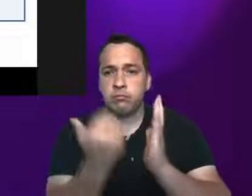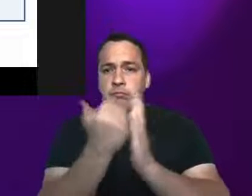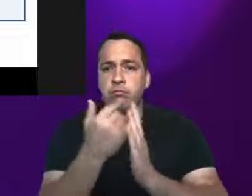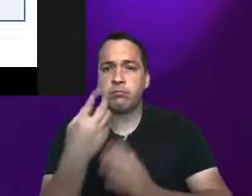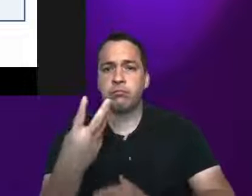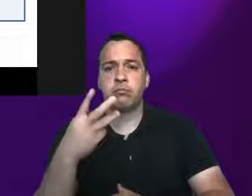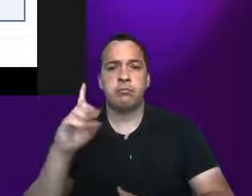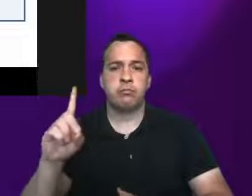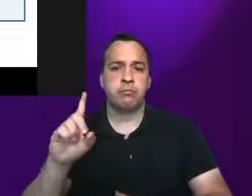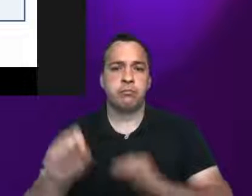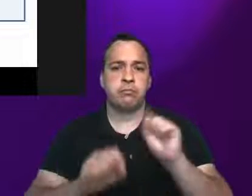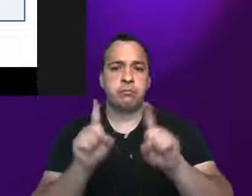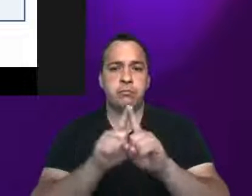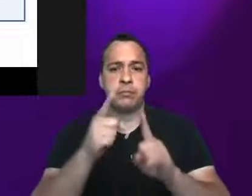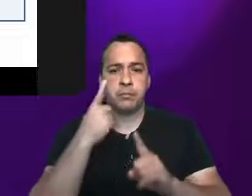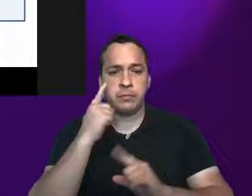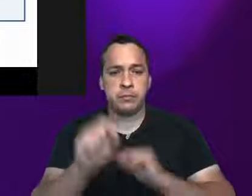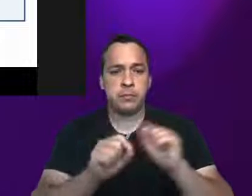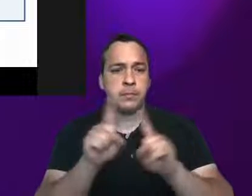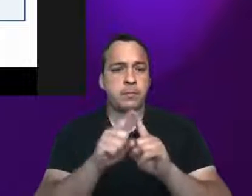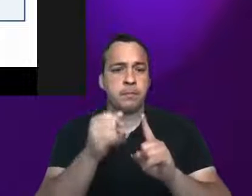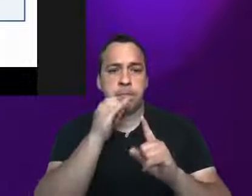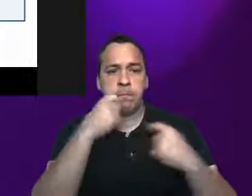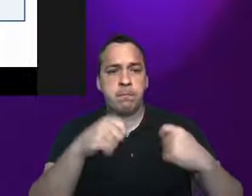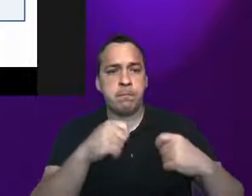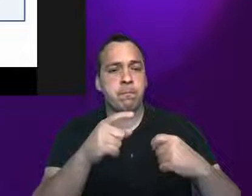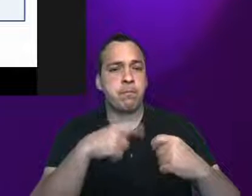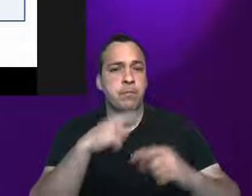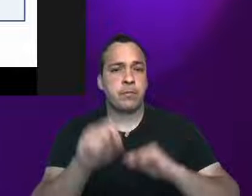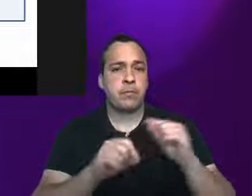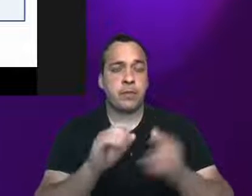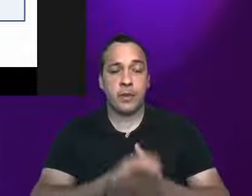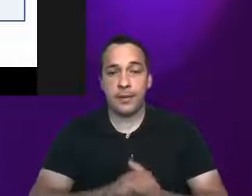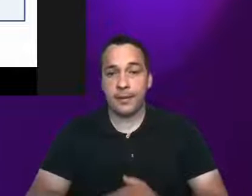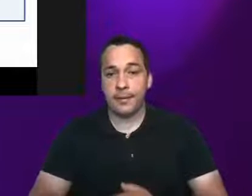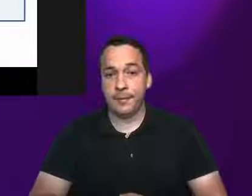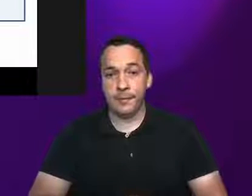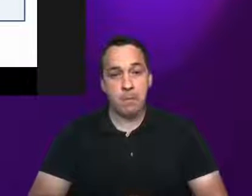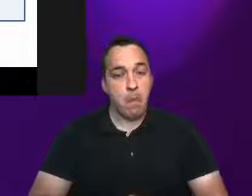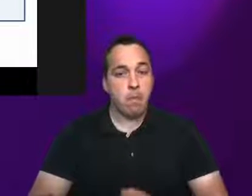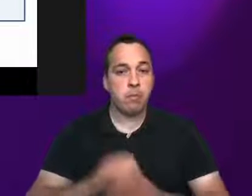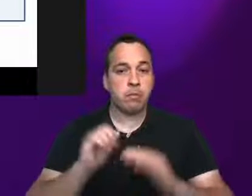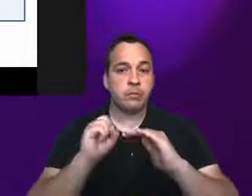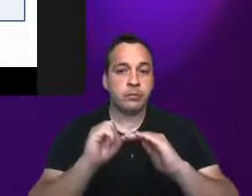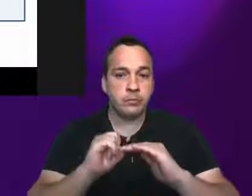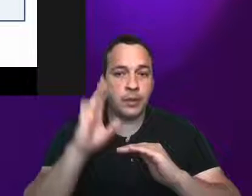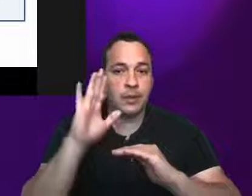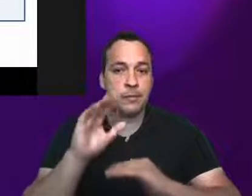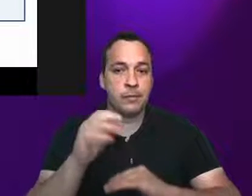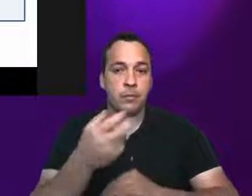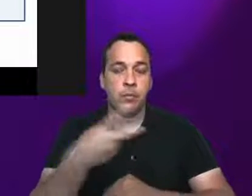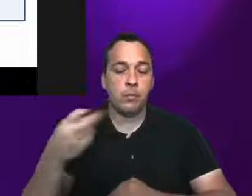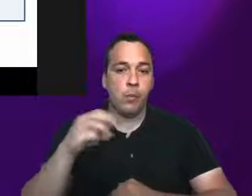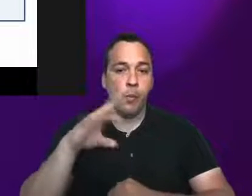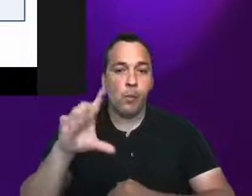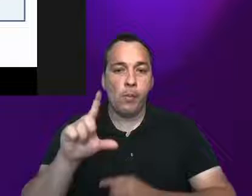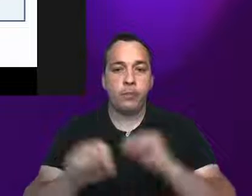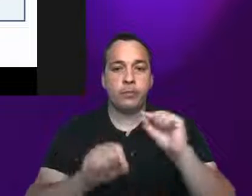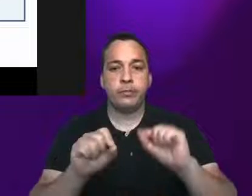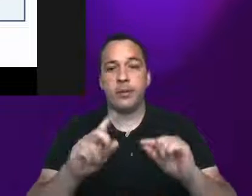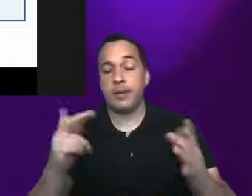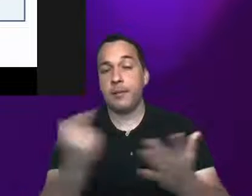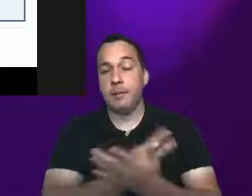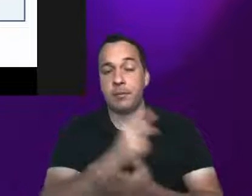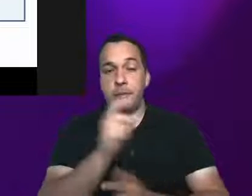3D, que é a necessidade de diálise. Se a diurese for superior a 200 ml, esse paciente tem uma chance muito grande de